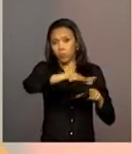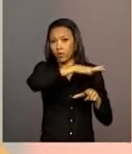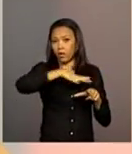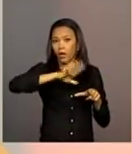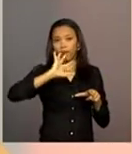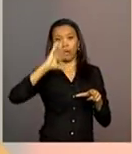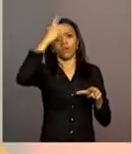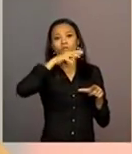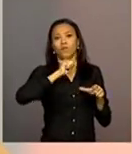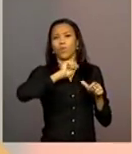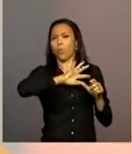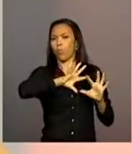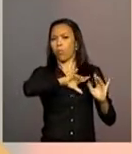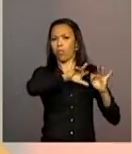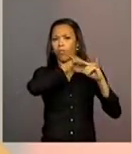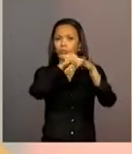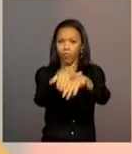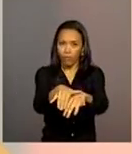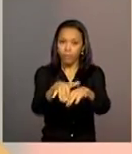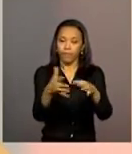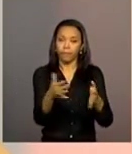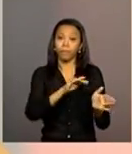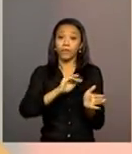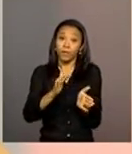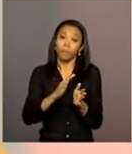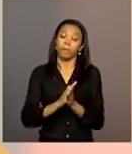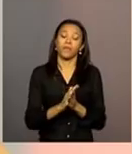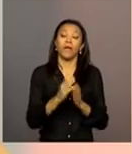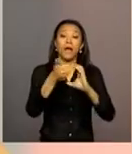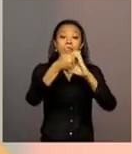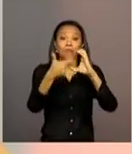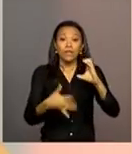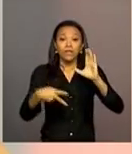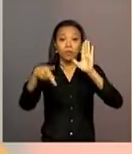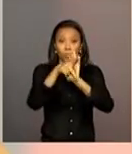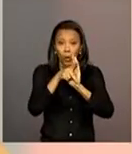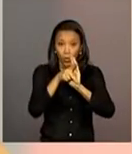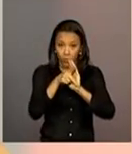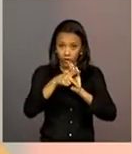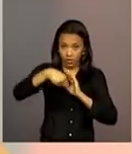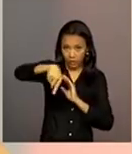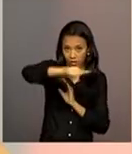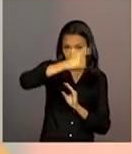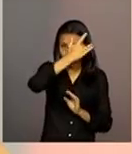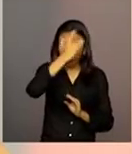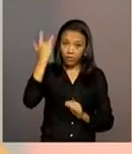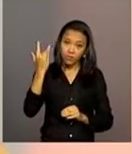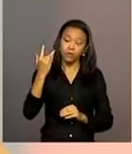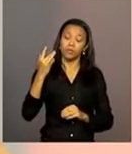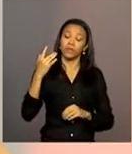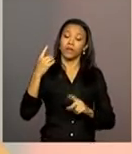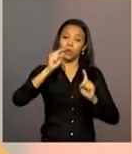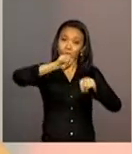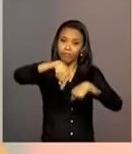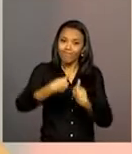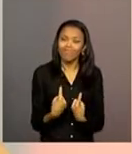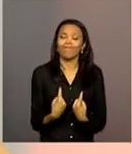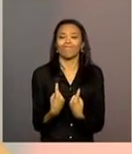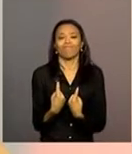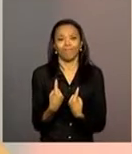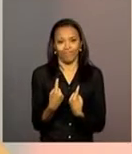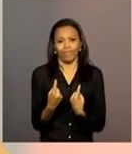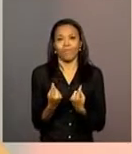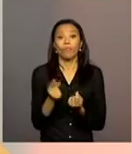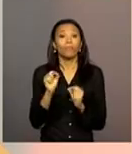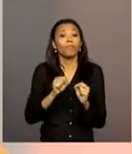município a caracterização dessa população traz um desafio também muito grande para a oferta dos